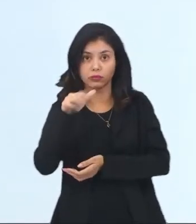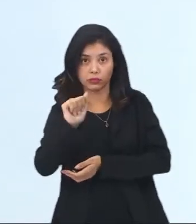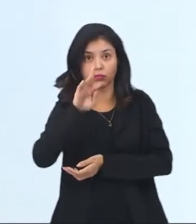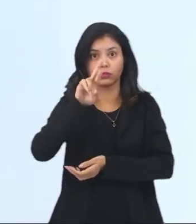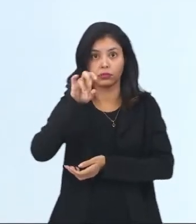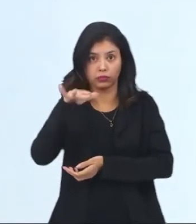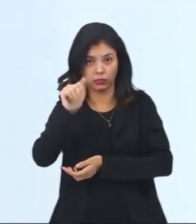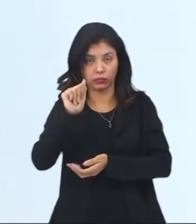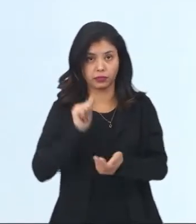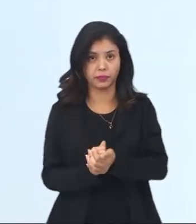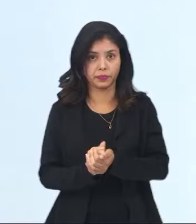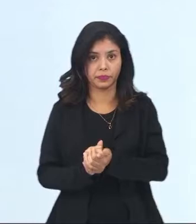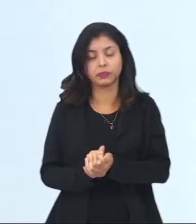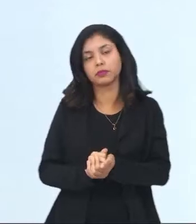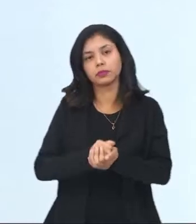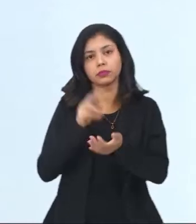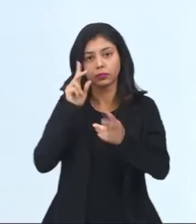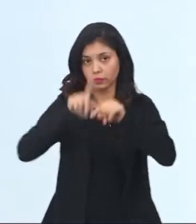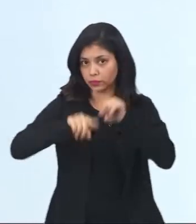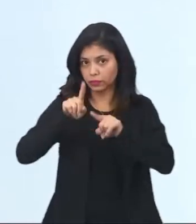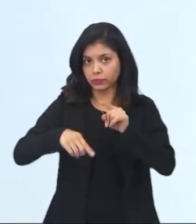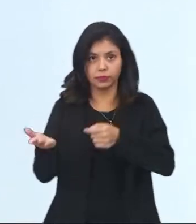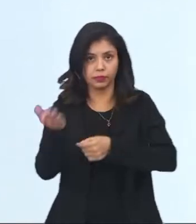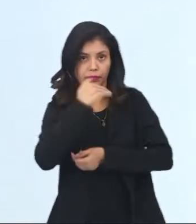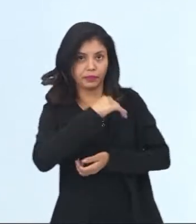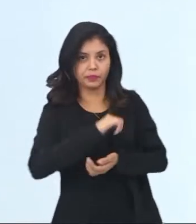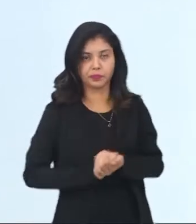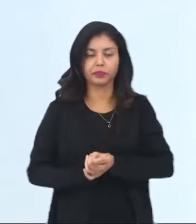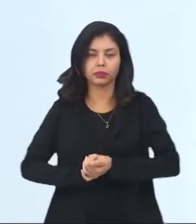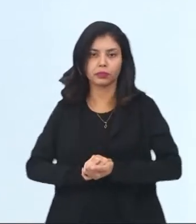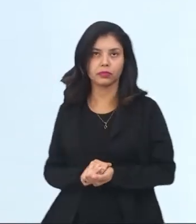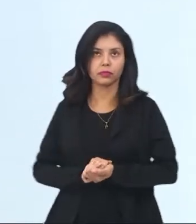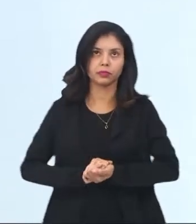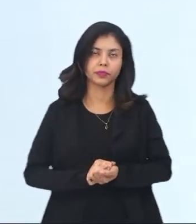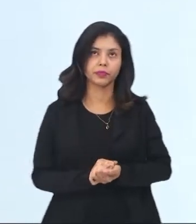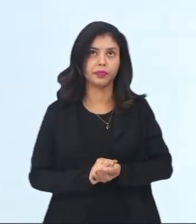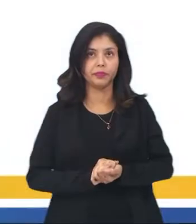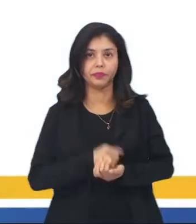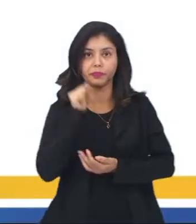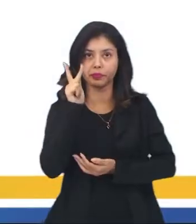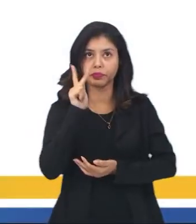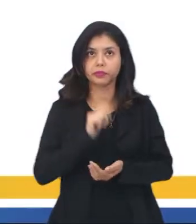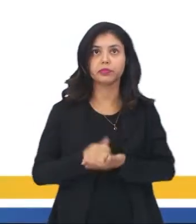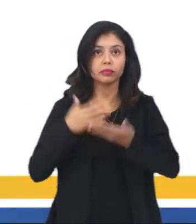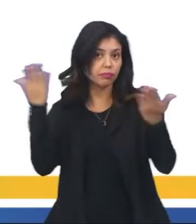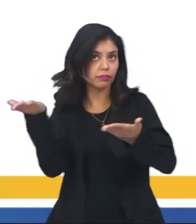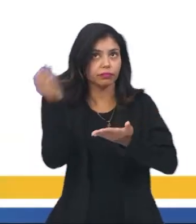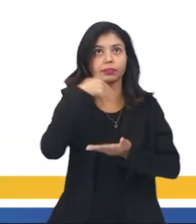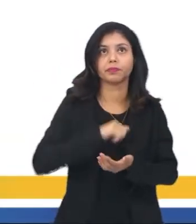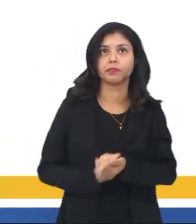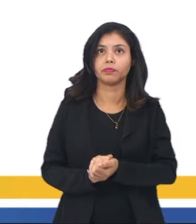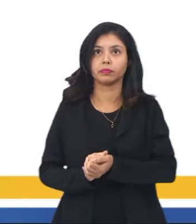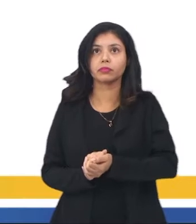ok? Então, pegue seu material e vamos aos estudos, ok? Então, vamos lá!